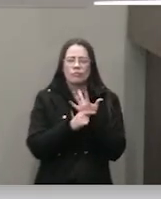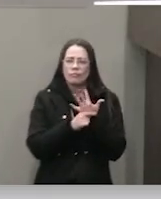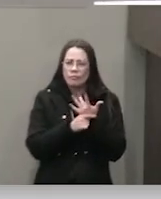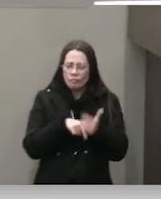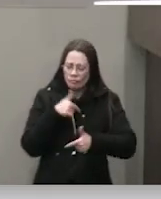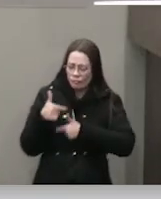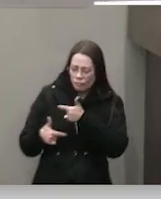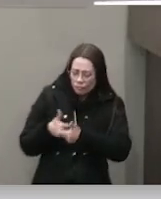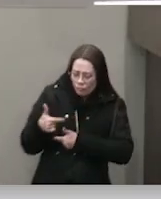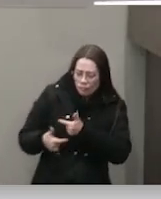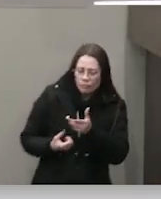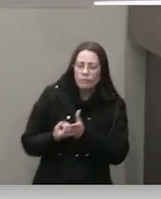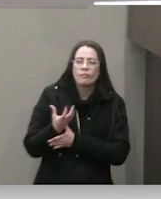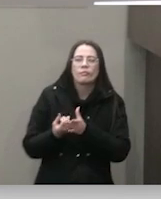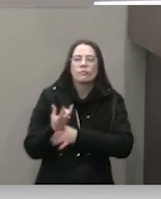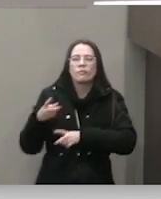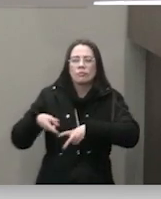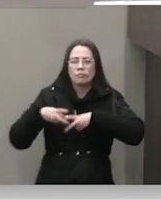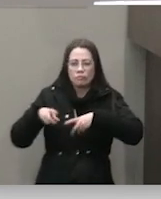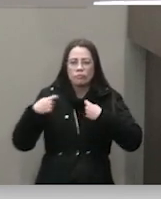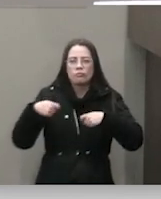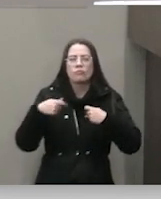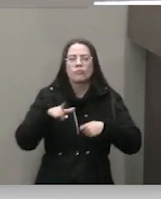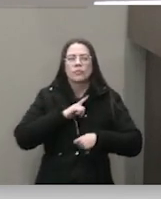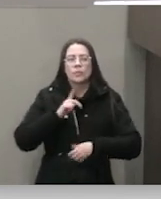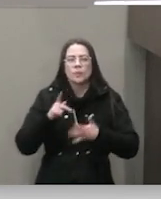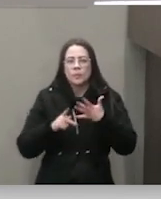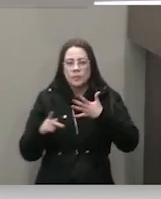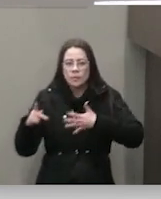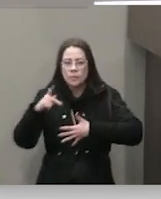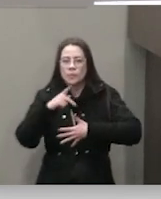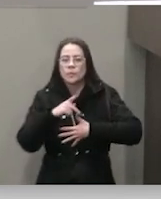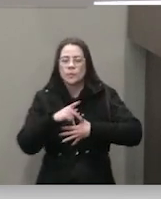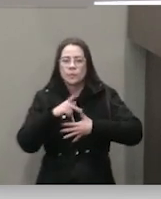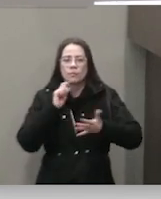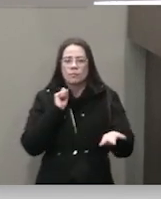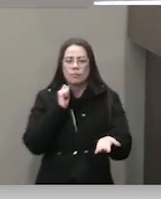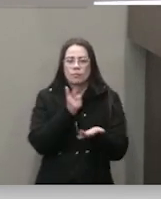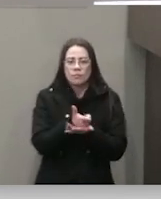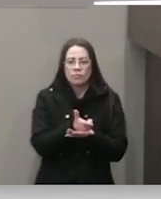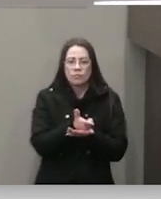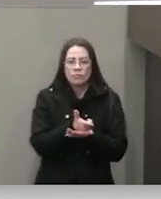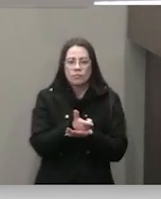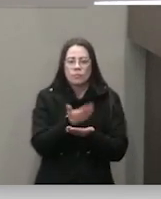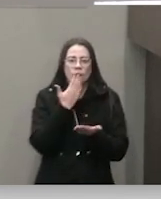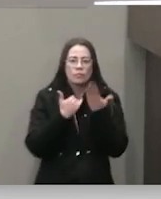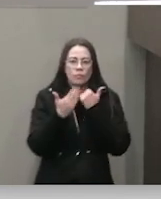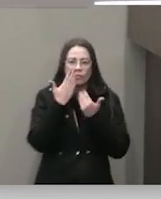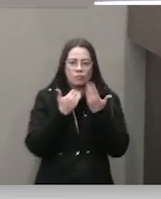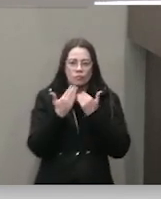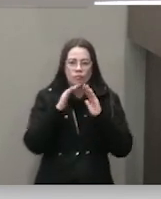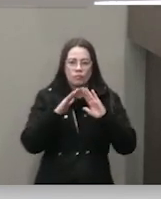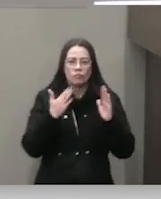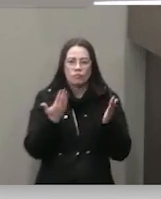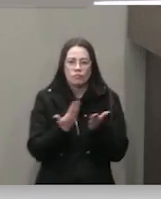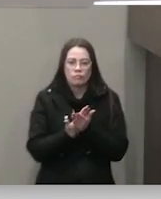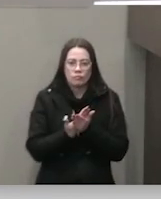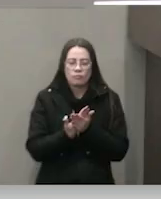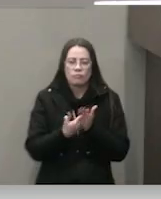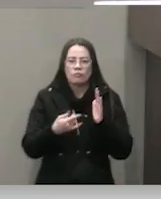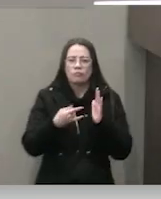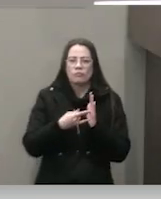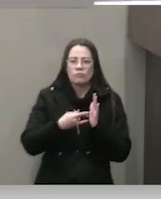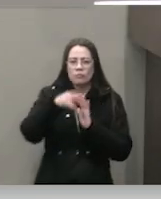produz alimento precisa ter prioridade na compra da merenda escolar, nos